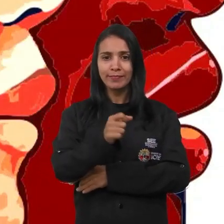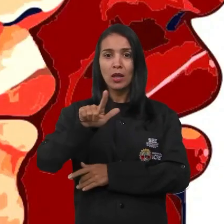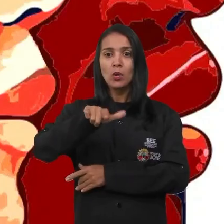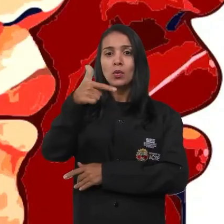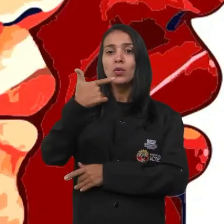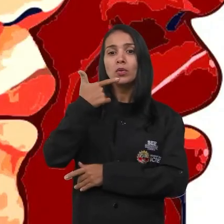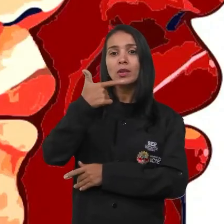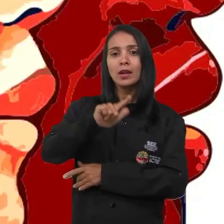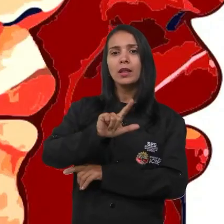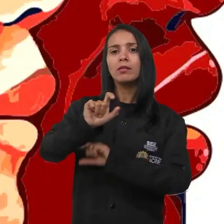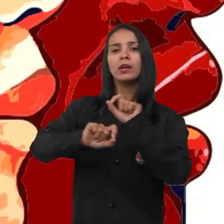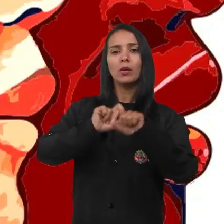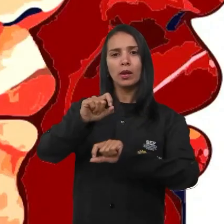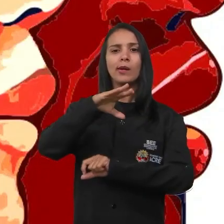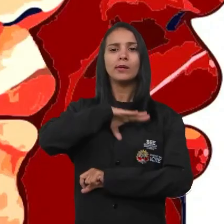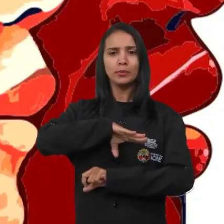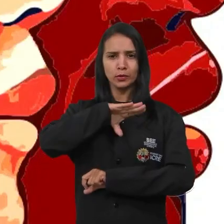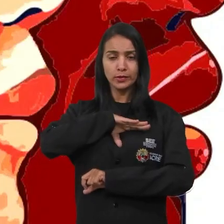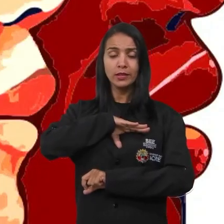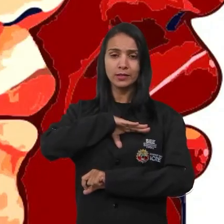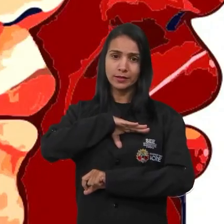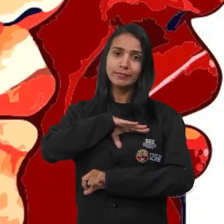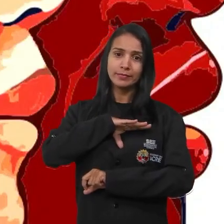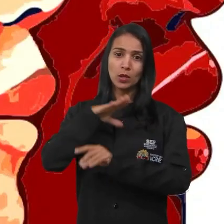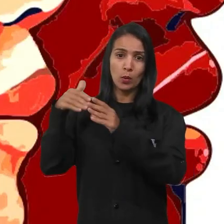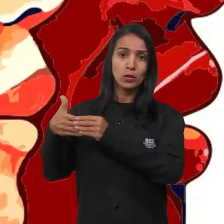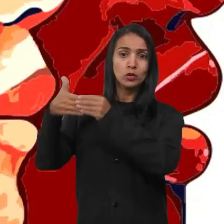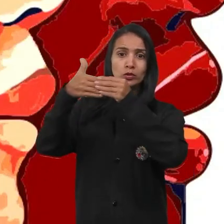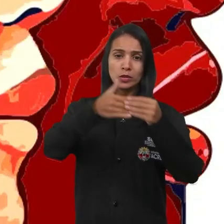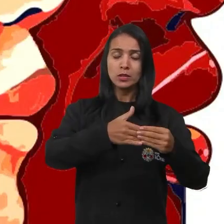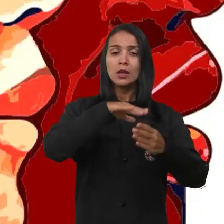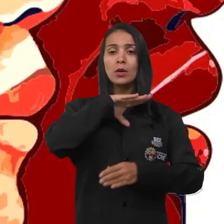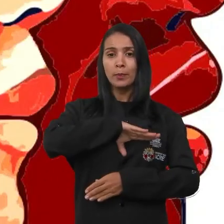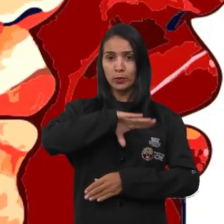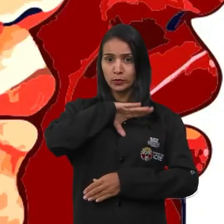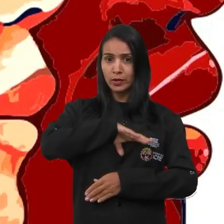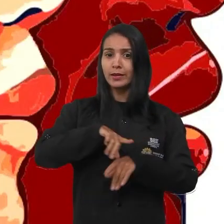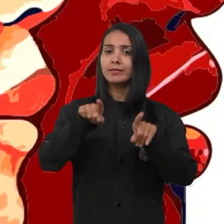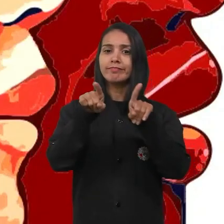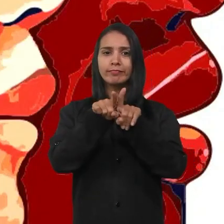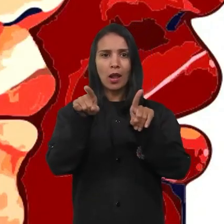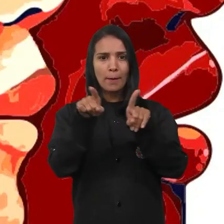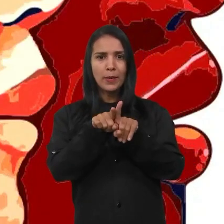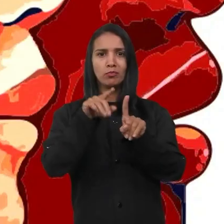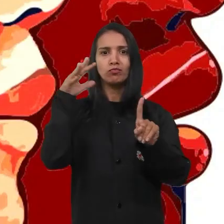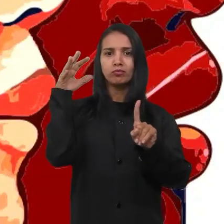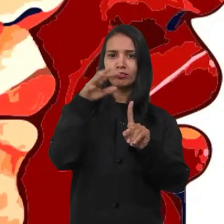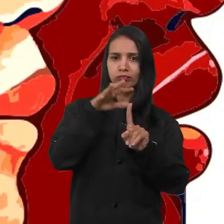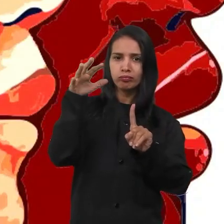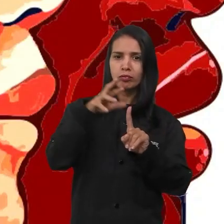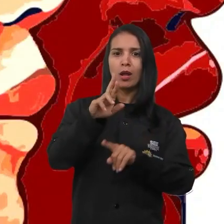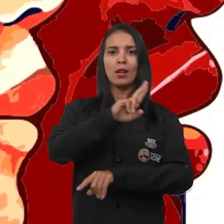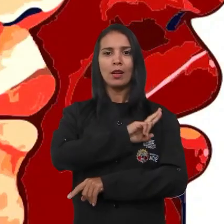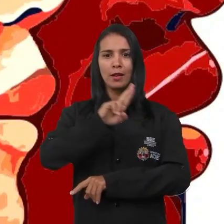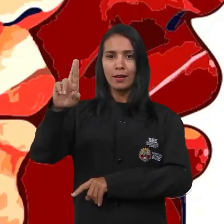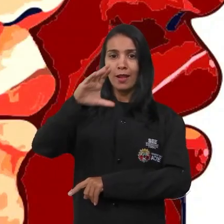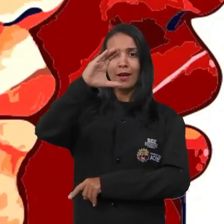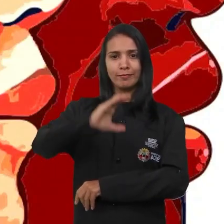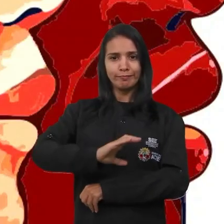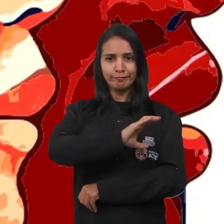que é falada hoje no Brasil, que é o português. Eles também trouxeram junto consigo a religião